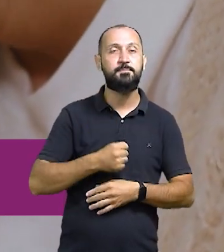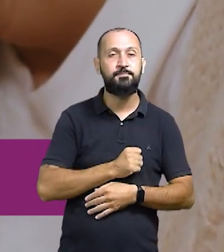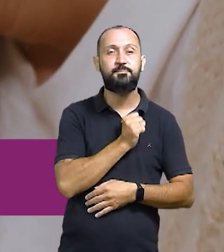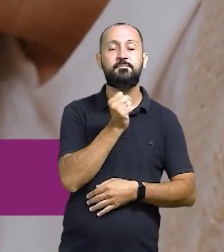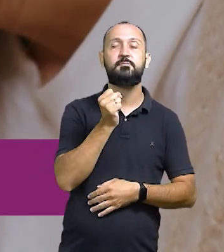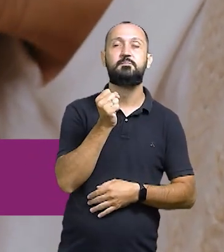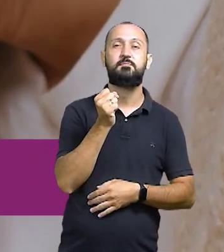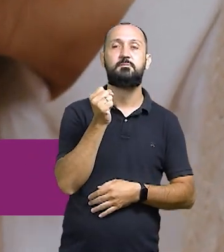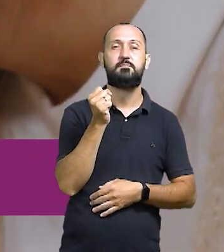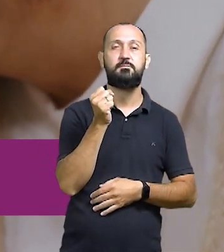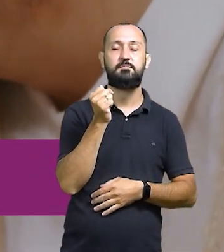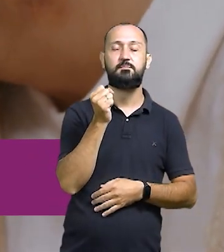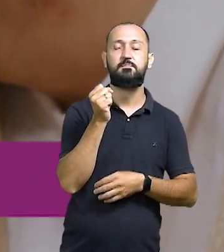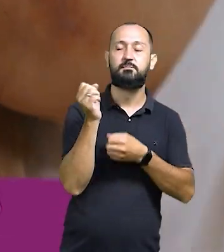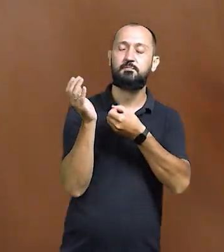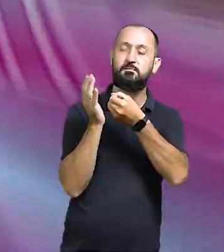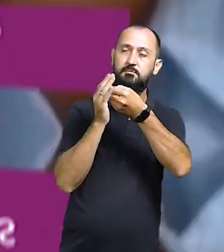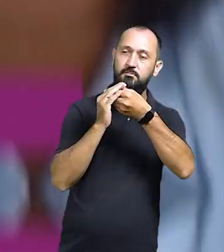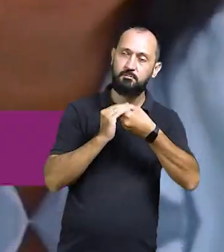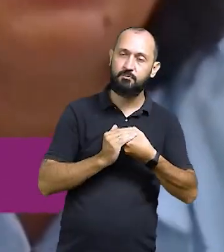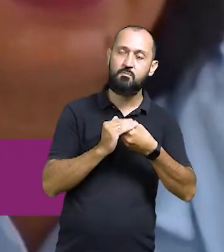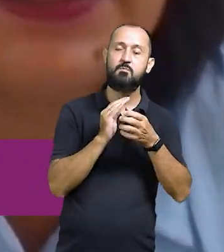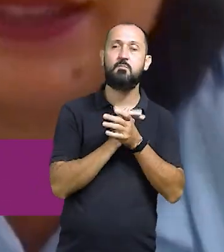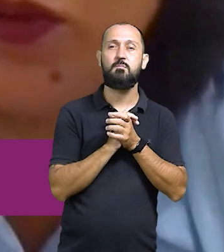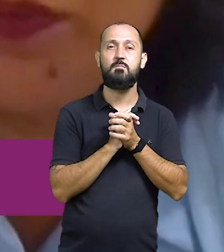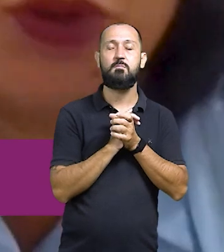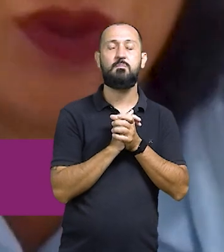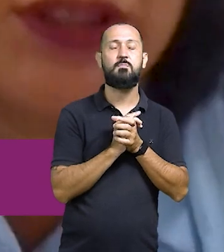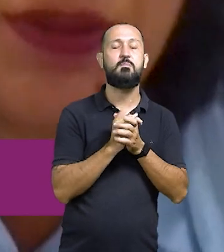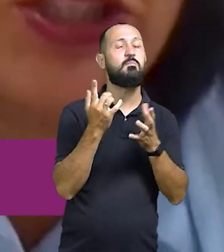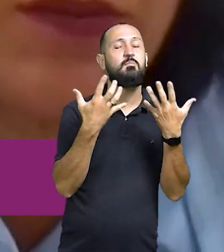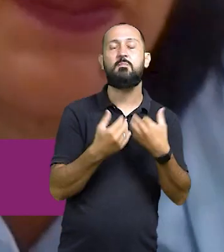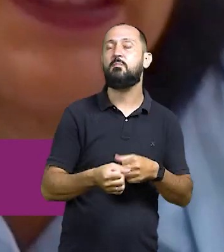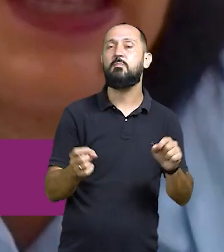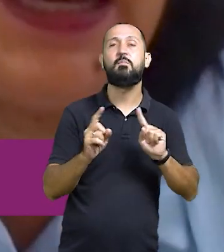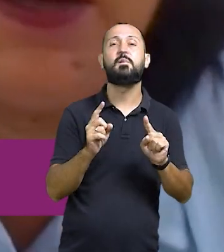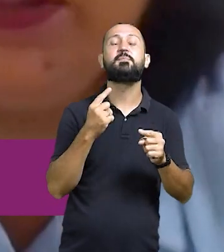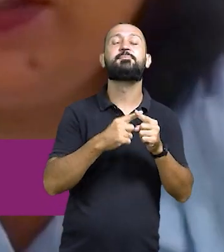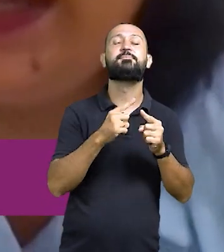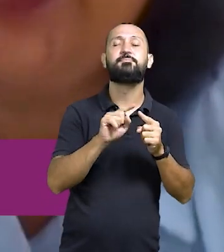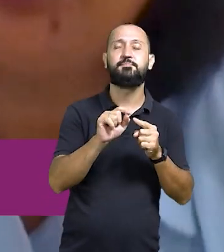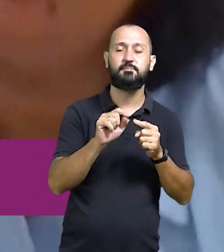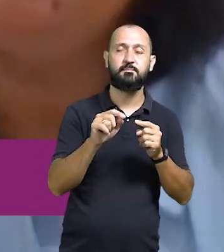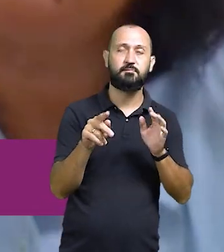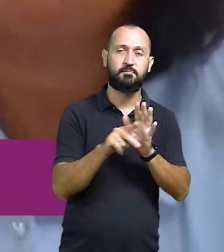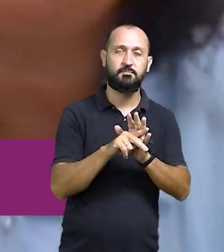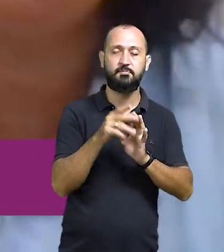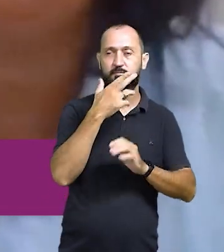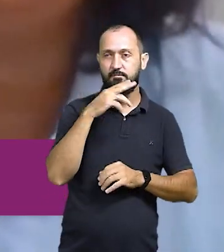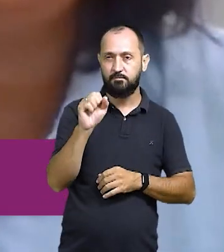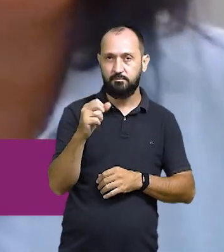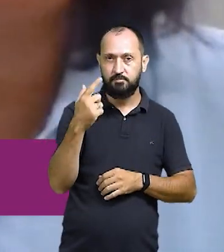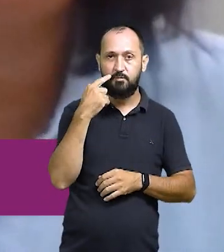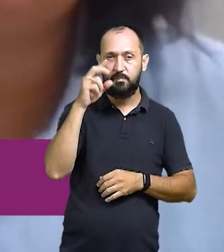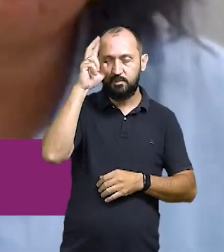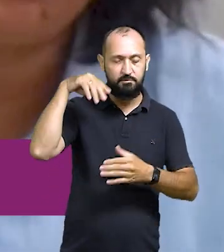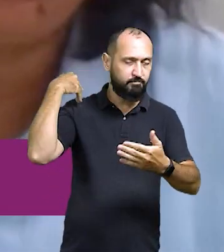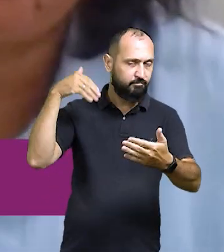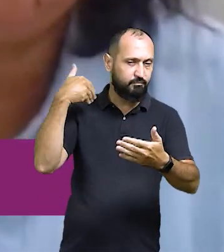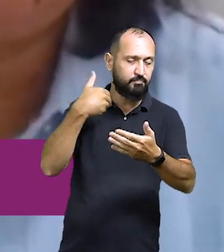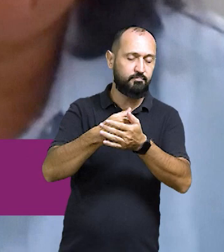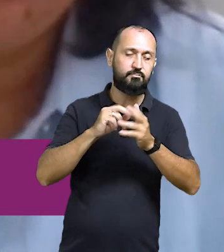afetivo, enfim. Por quê? Há opiniões de que a gente avançou, e de